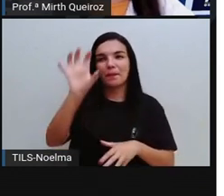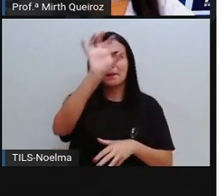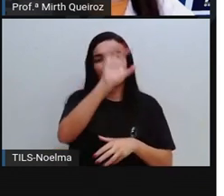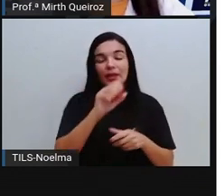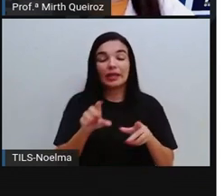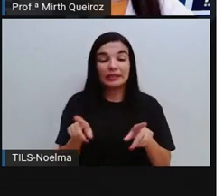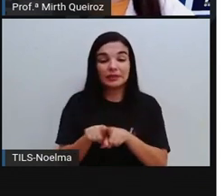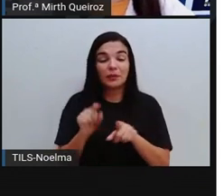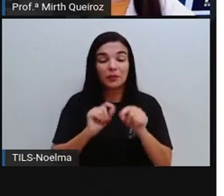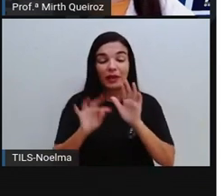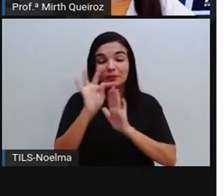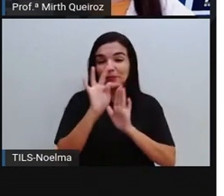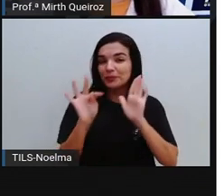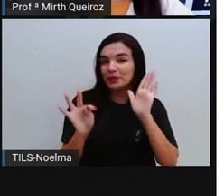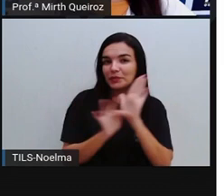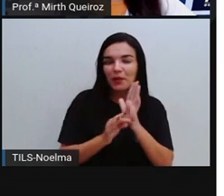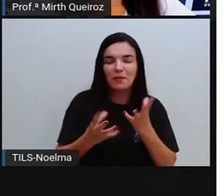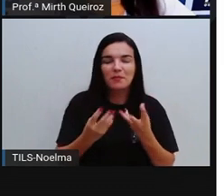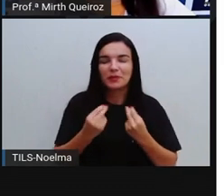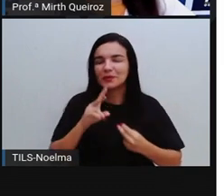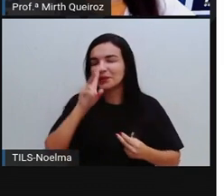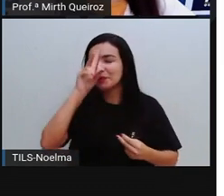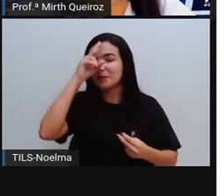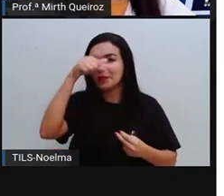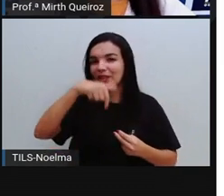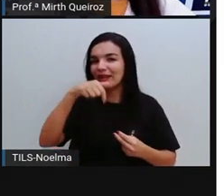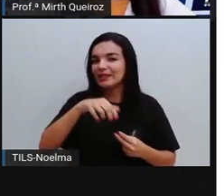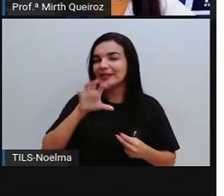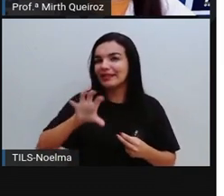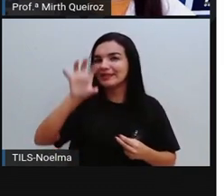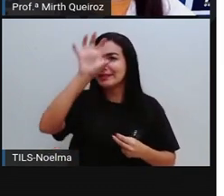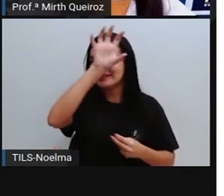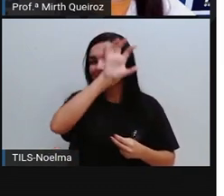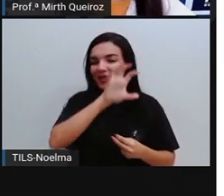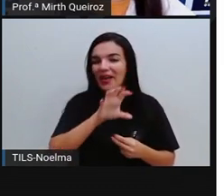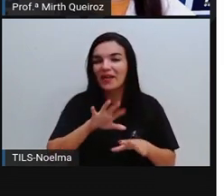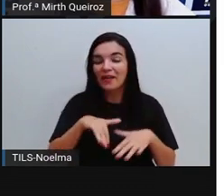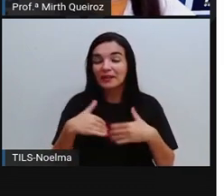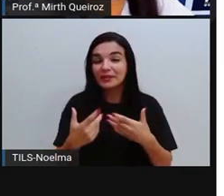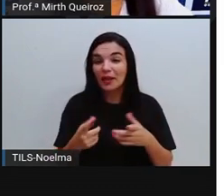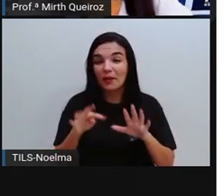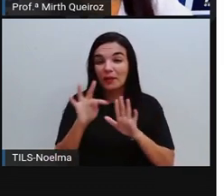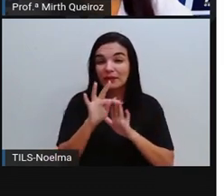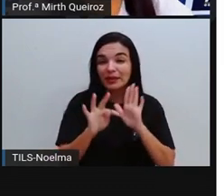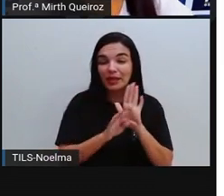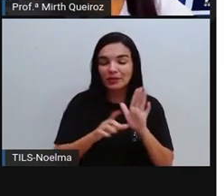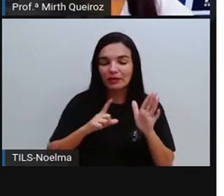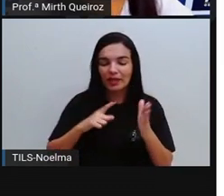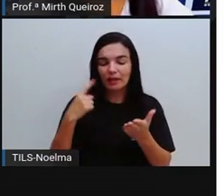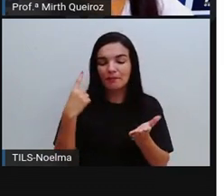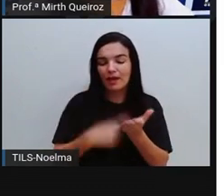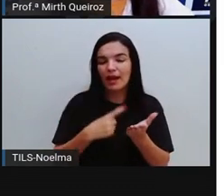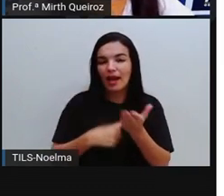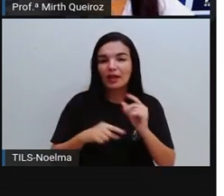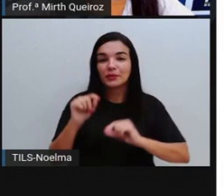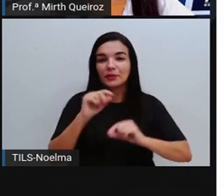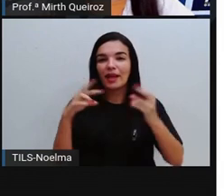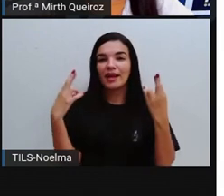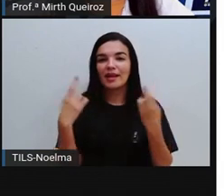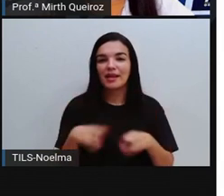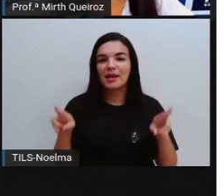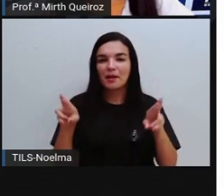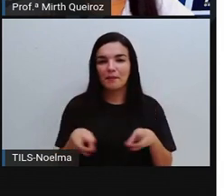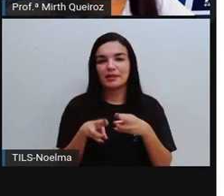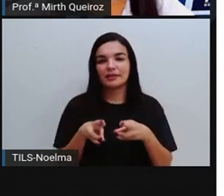muito forte aqui na região Nordeste. E seu texto vai ser marcado por rimas. Neste primeiro momento, nós